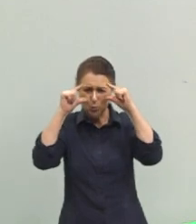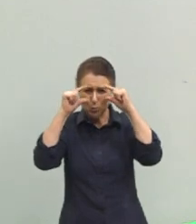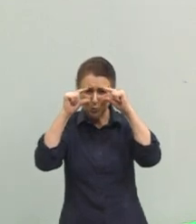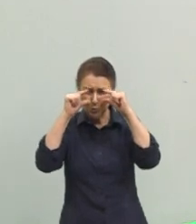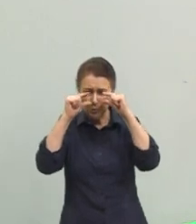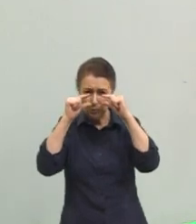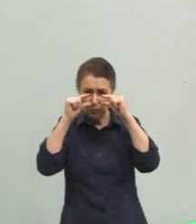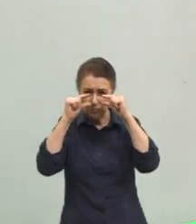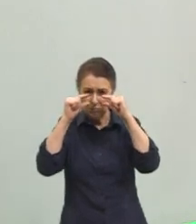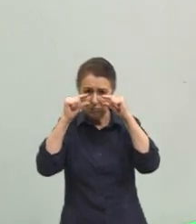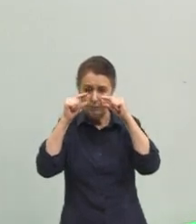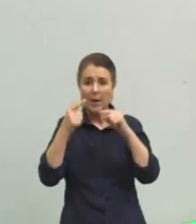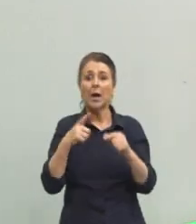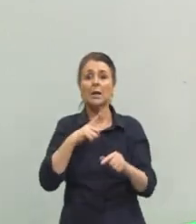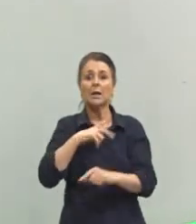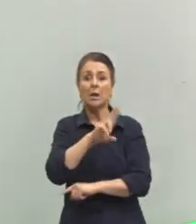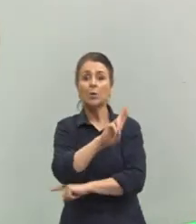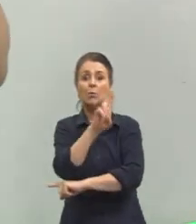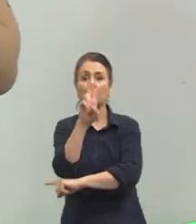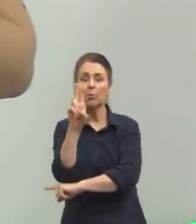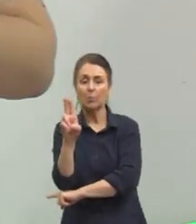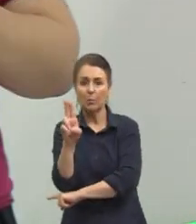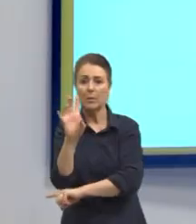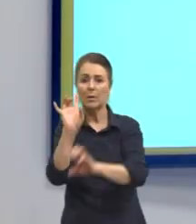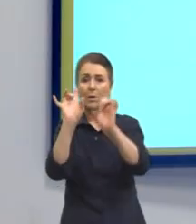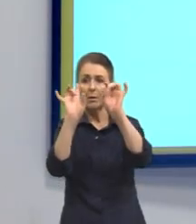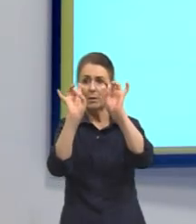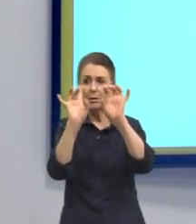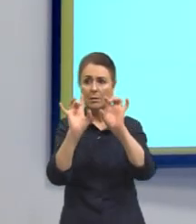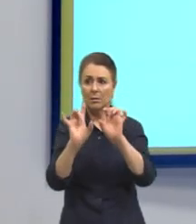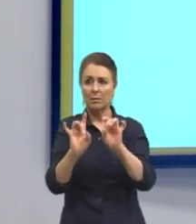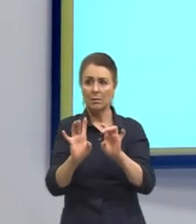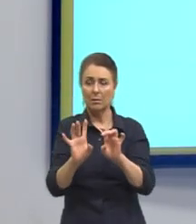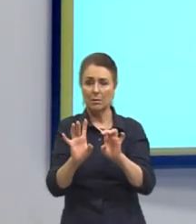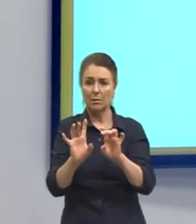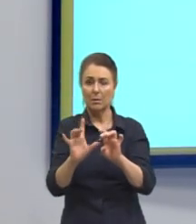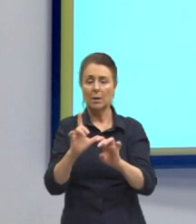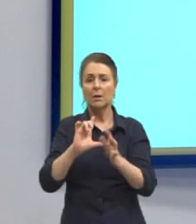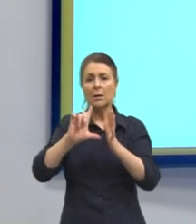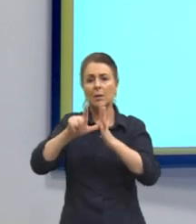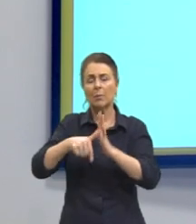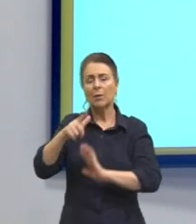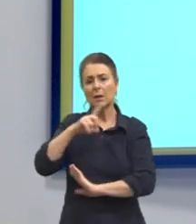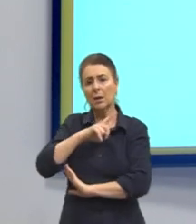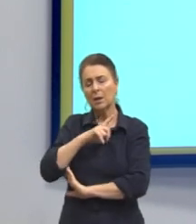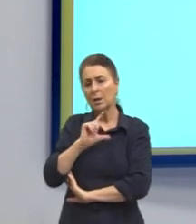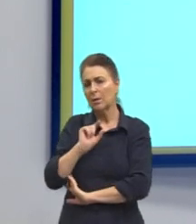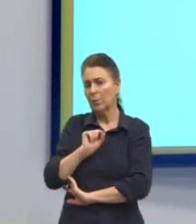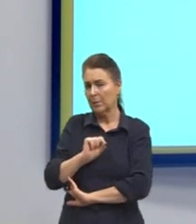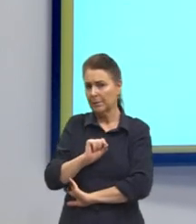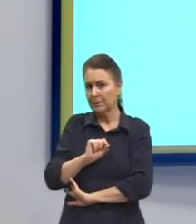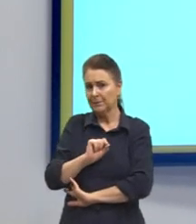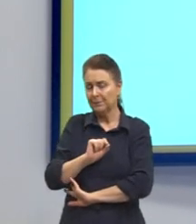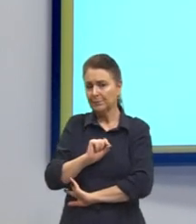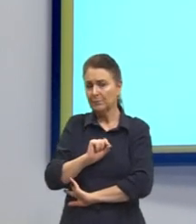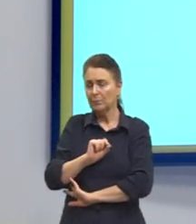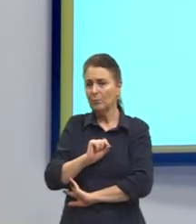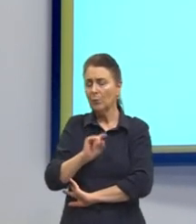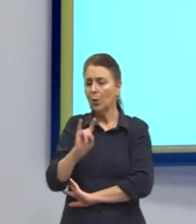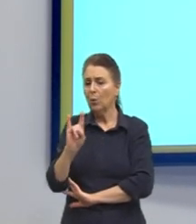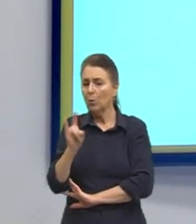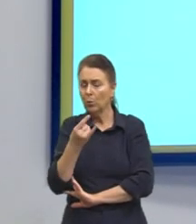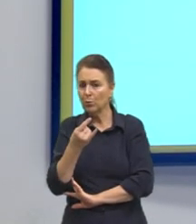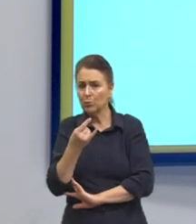sensíveis só deu nome aos bois como dizem né aí depois a gente tem assim ó a última opção né